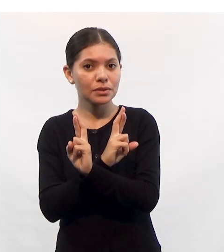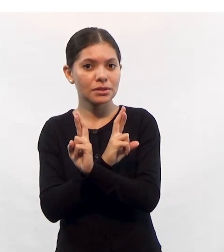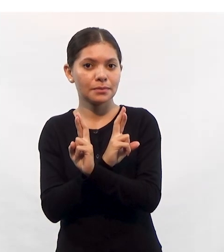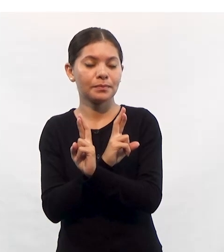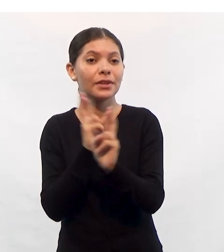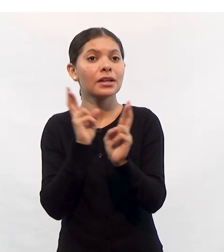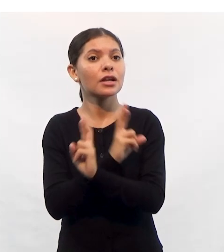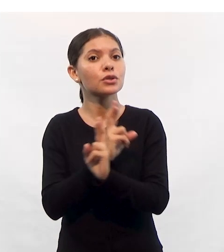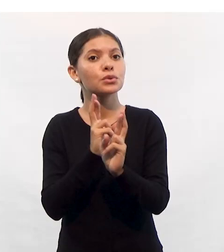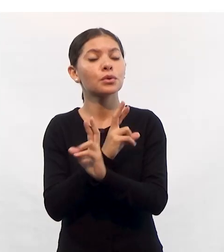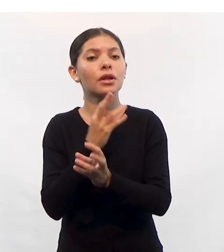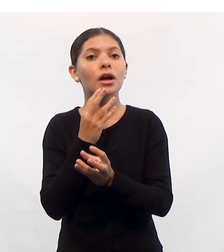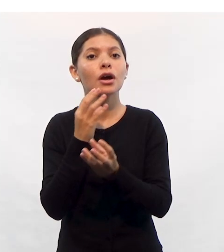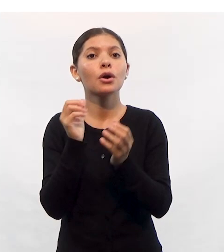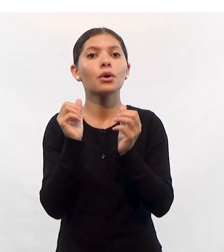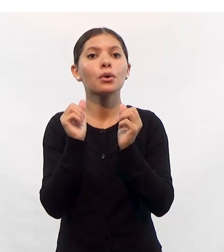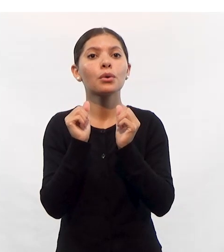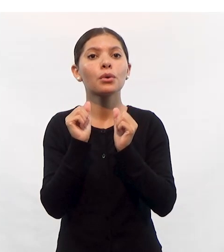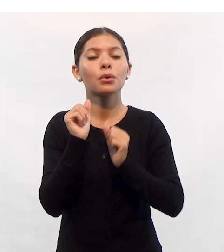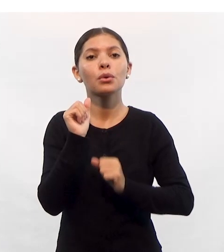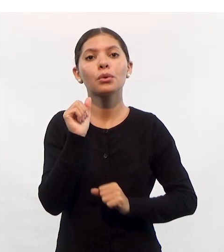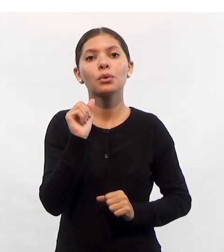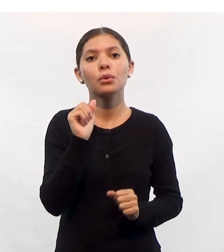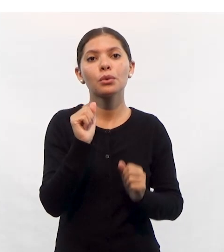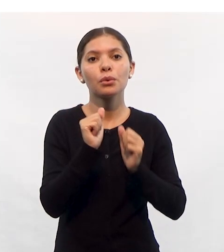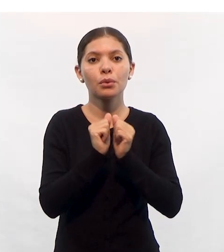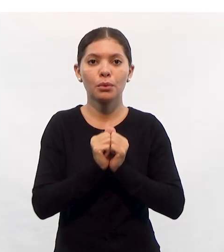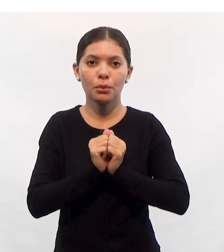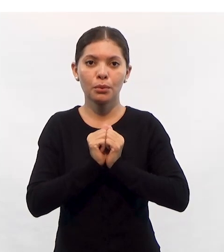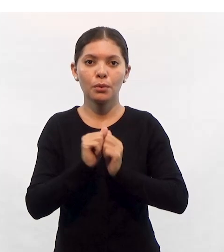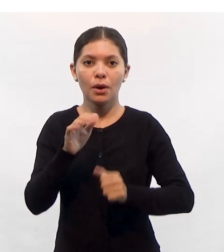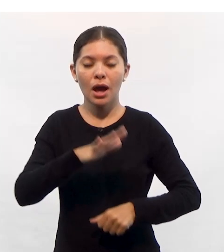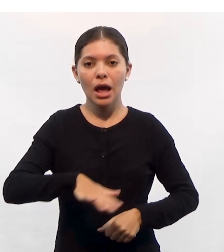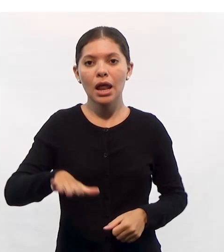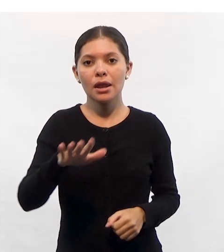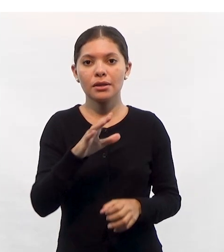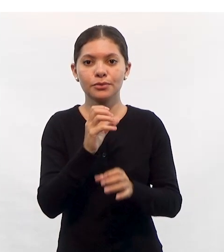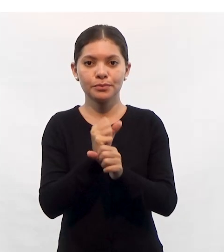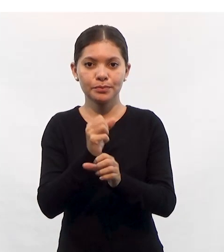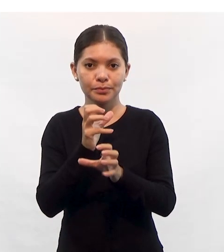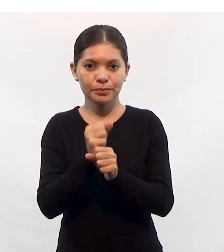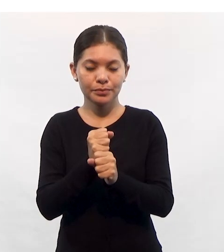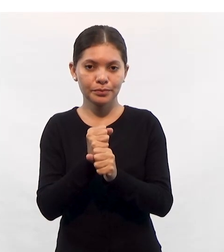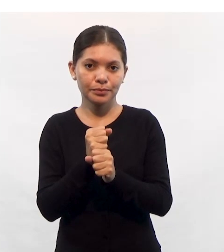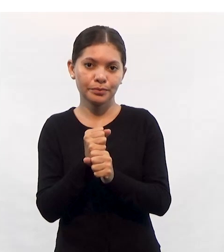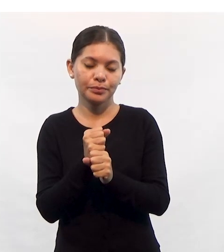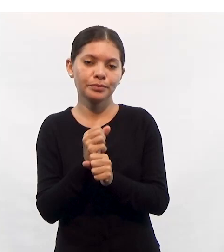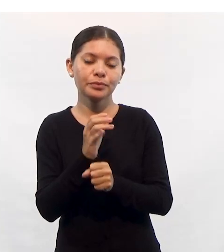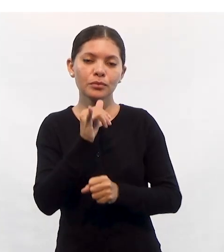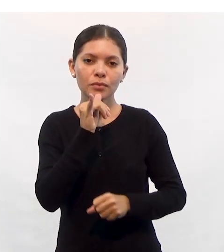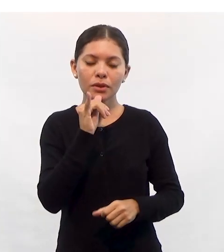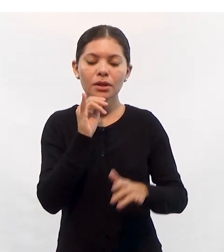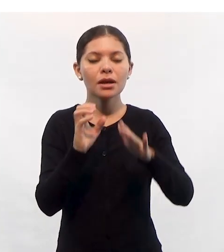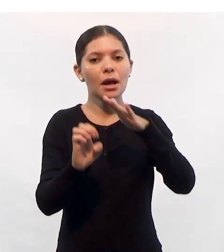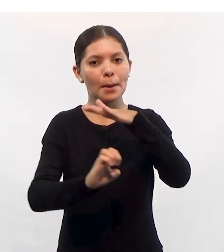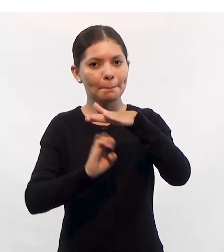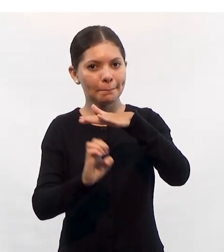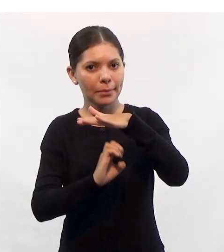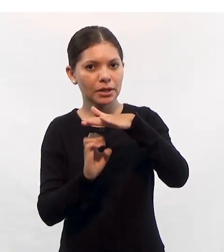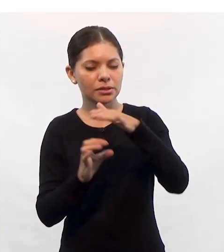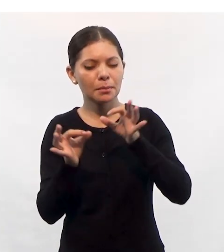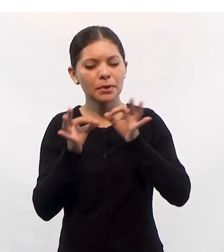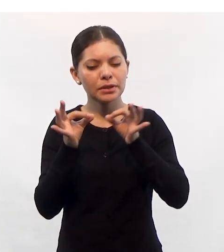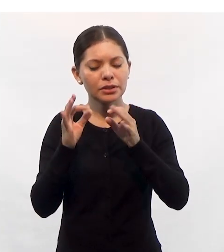ele se relaciona com a área de finanças se a empresa planeja aumentar